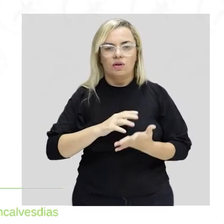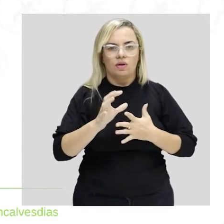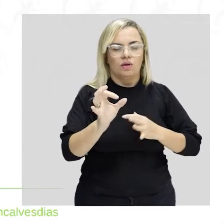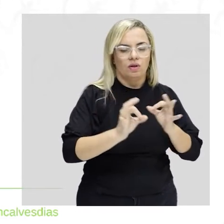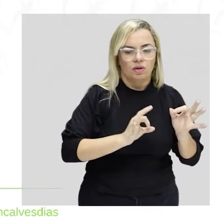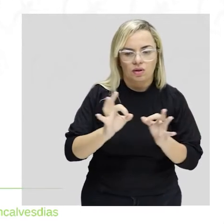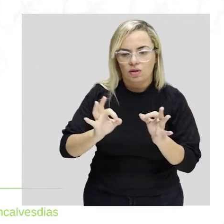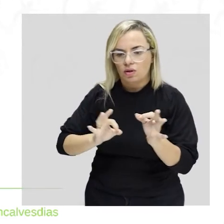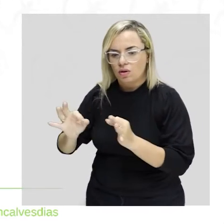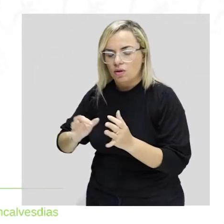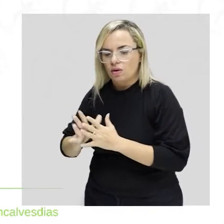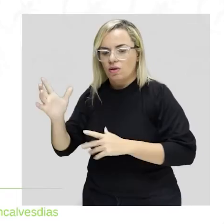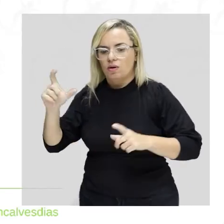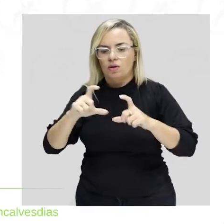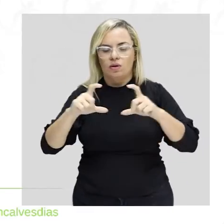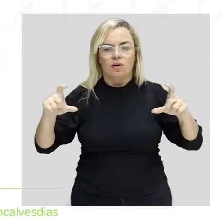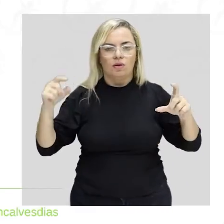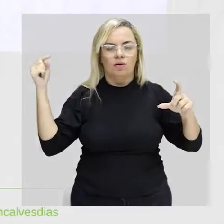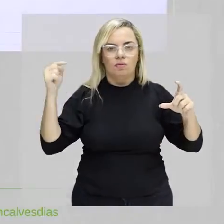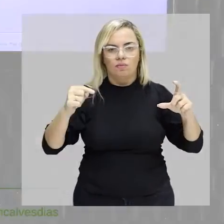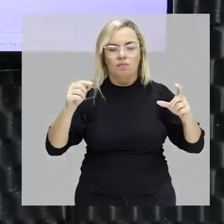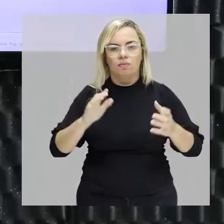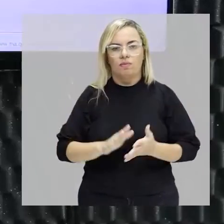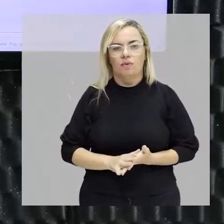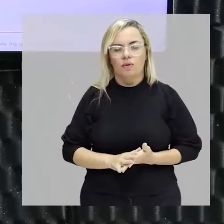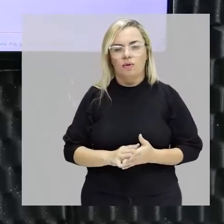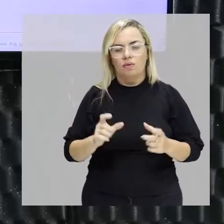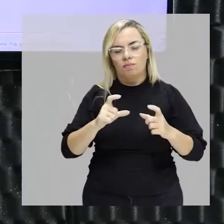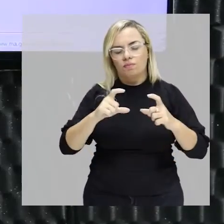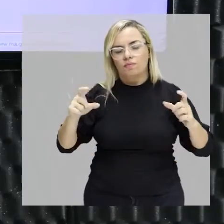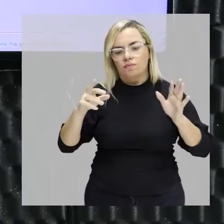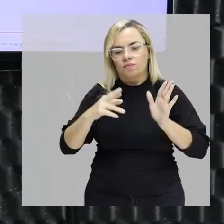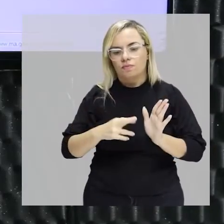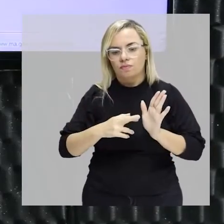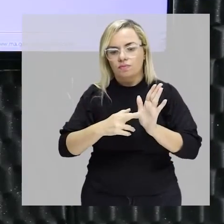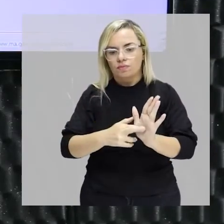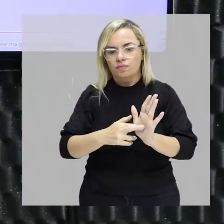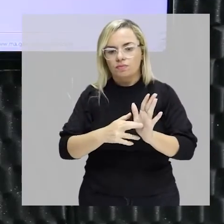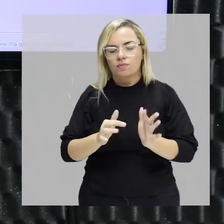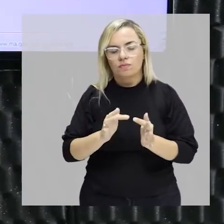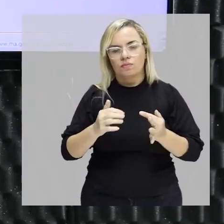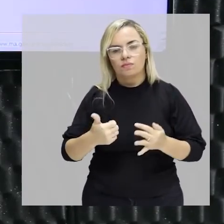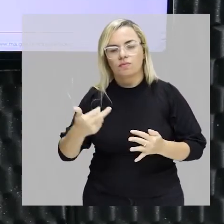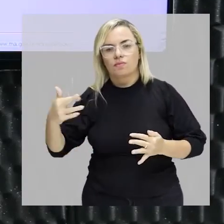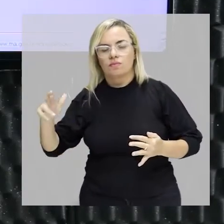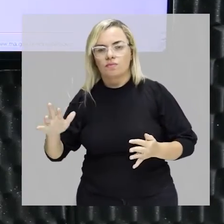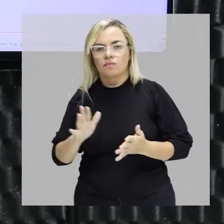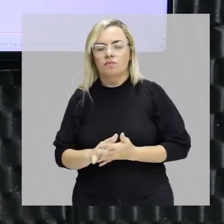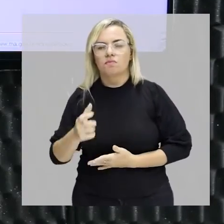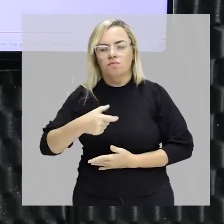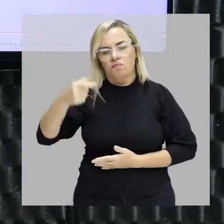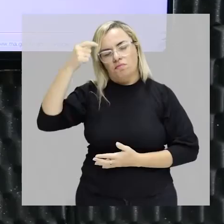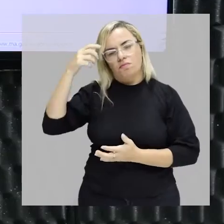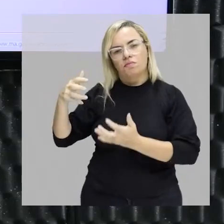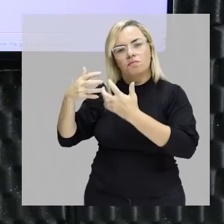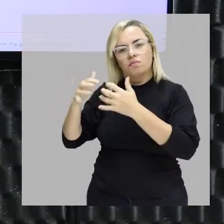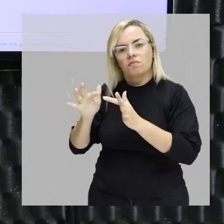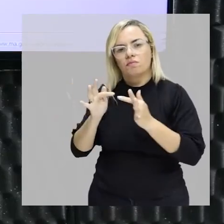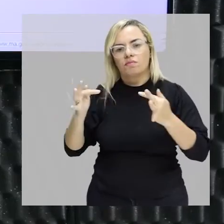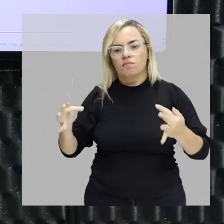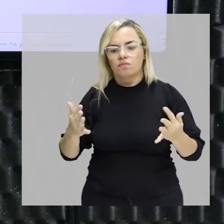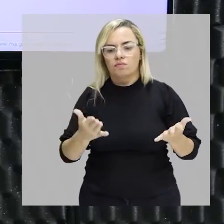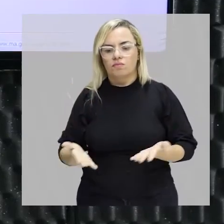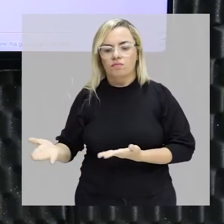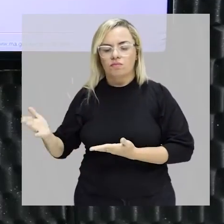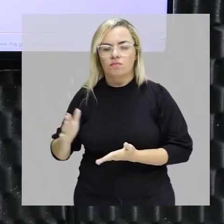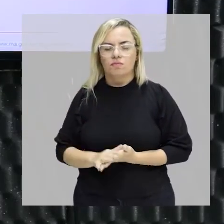montagem, né, de expressão, no caso, essa expressão representada por uma função do primeiro grau, o raciocínio aqui é muito simples, tá?